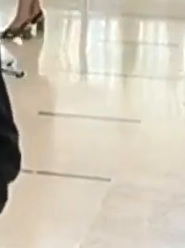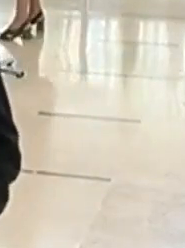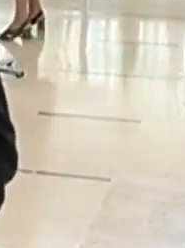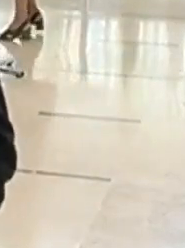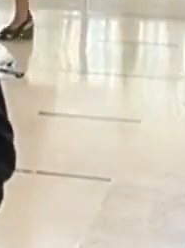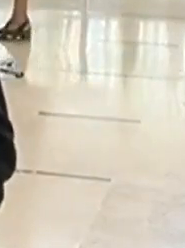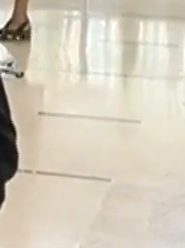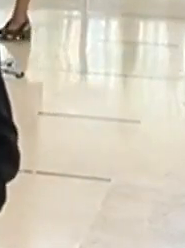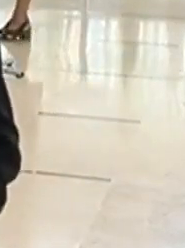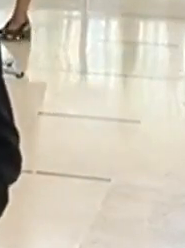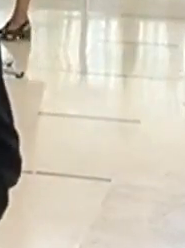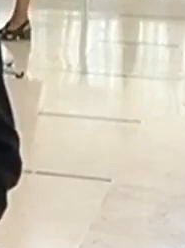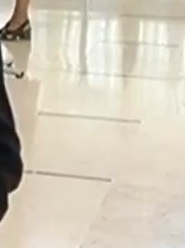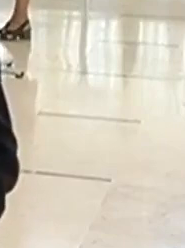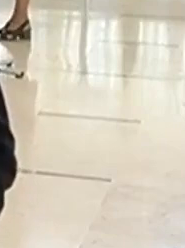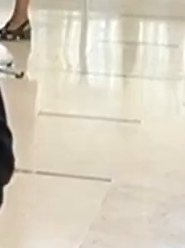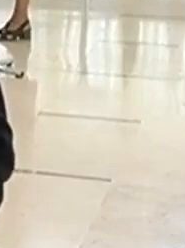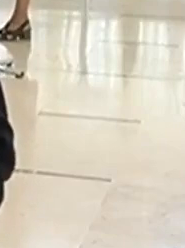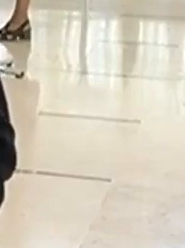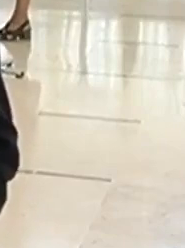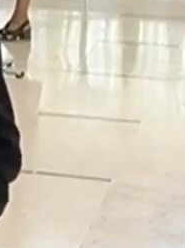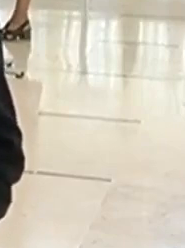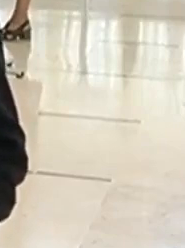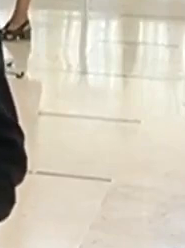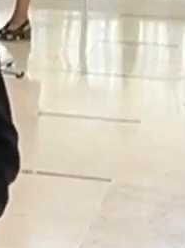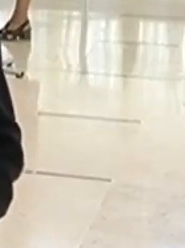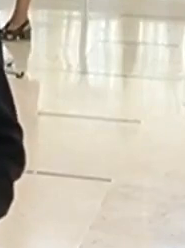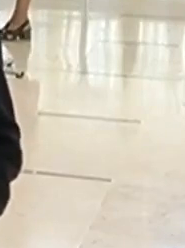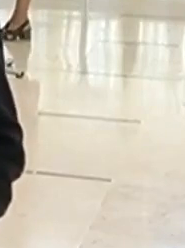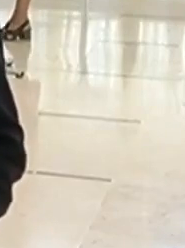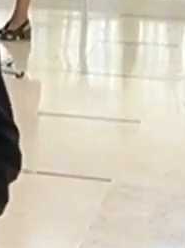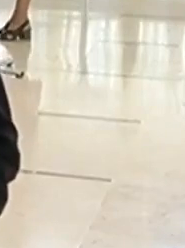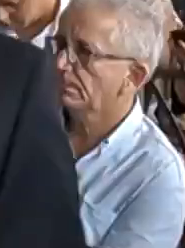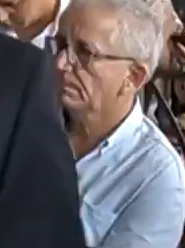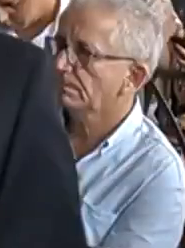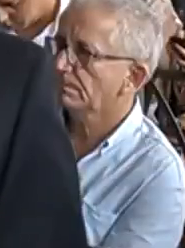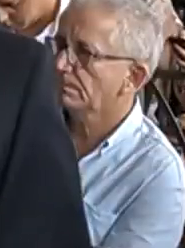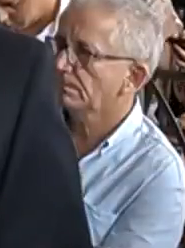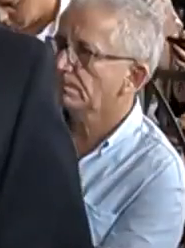que tem aí mais informações e mais convidados aí para apresentar para a gente. Hamilton, com você.